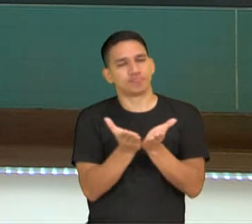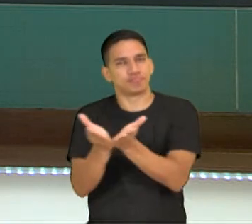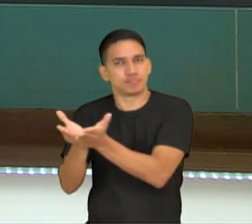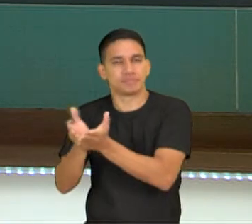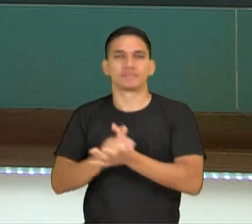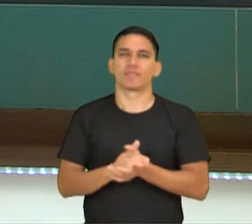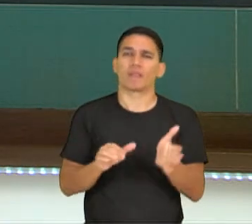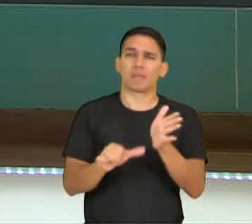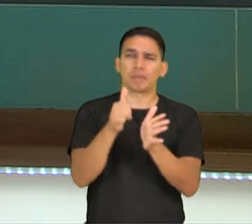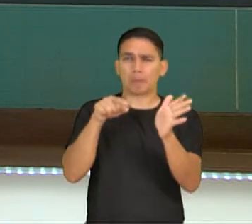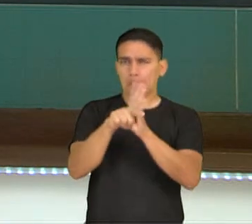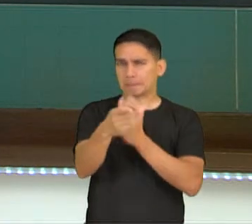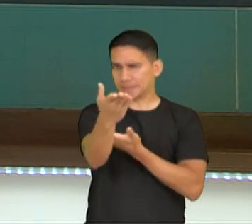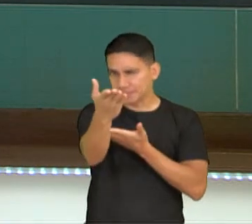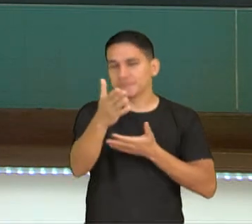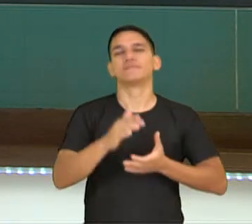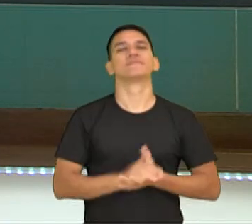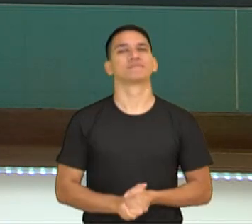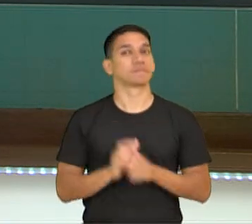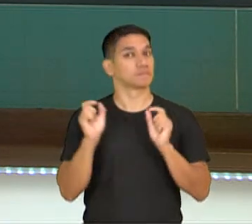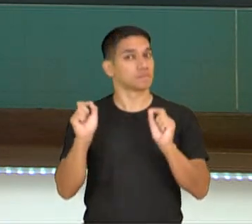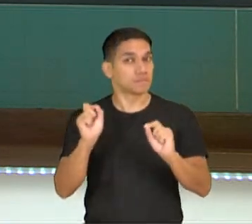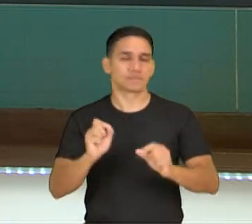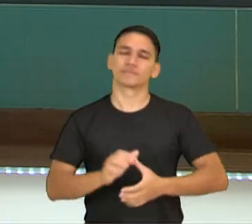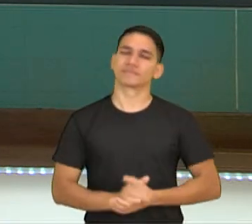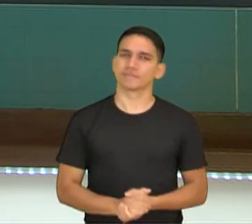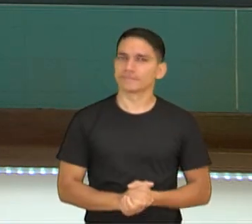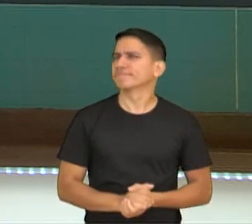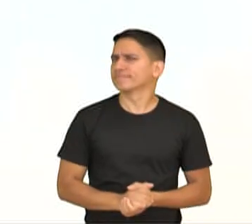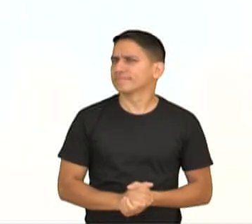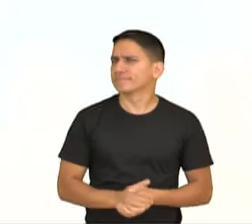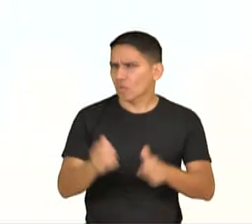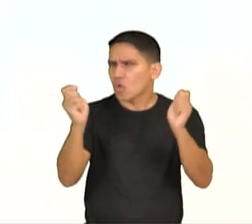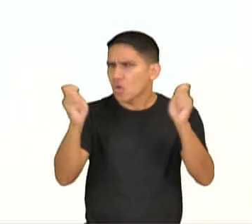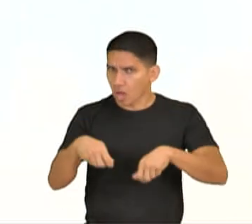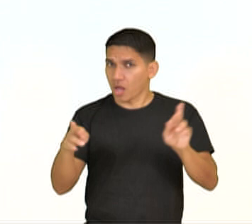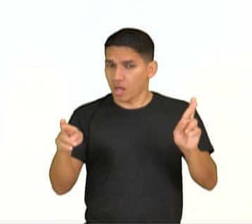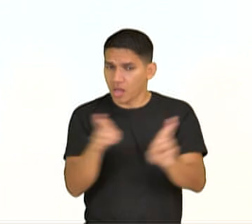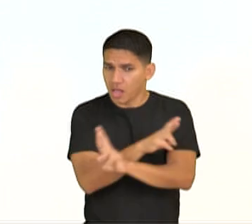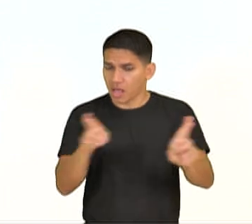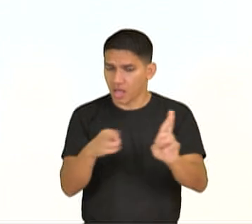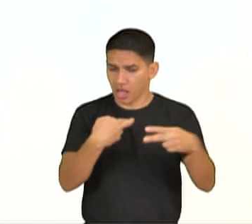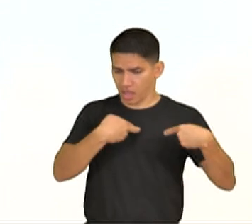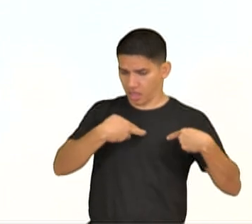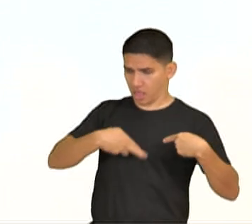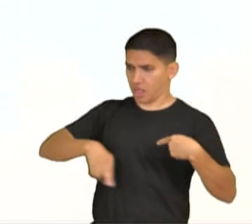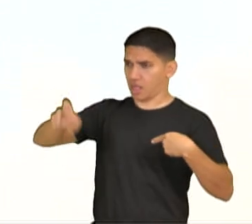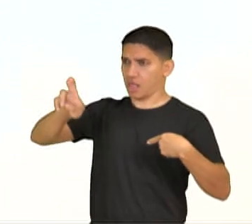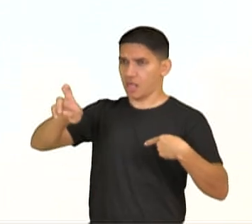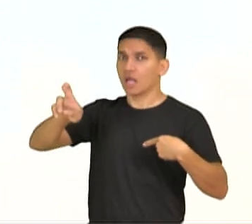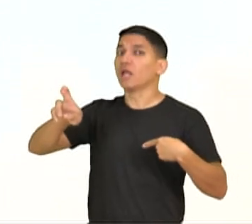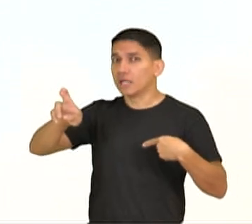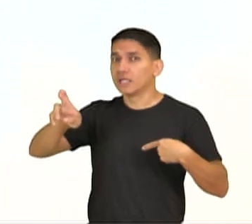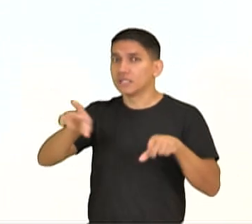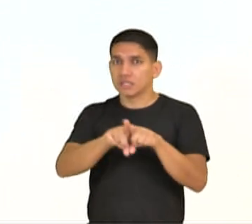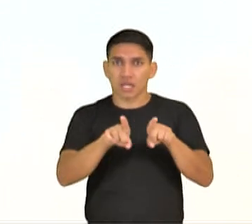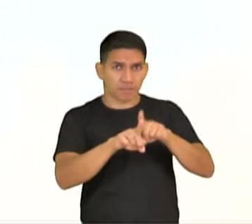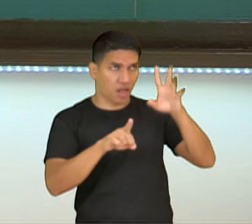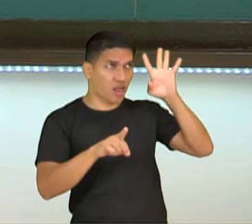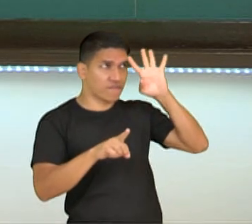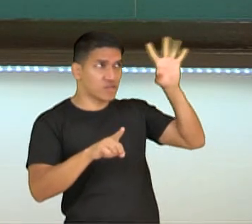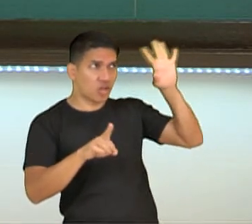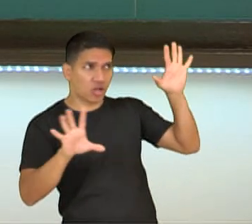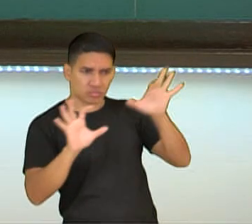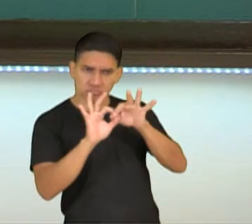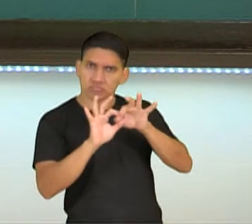que eu faço a cada um de vocês aí do outro lado da telinha é a seguinte: é possível relacionar religiosidade e filosofia? Pense